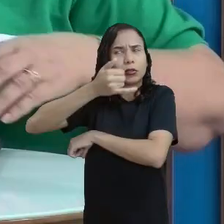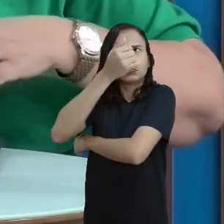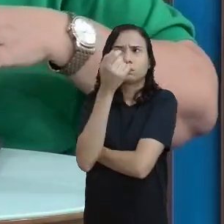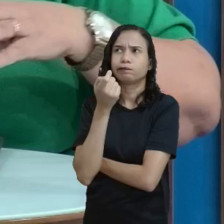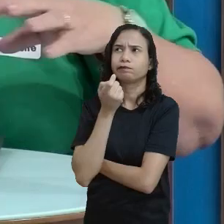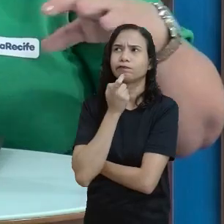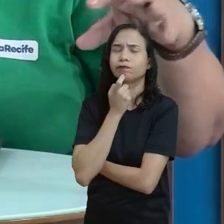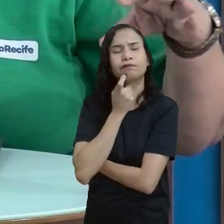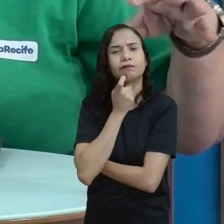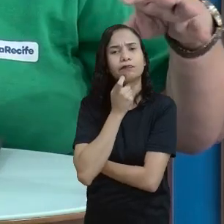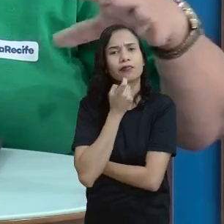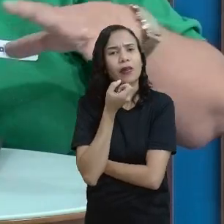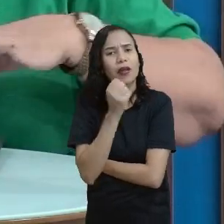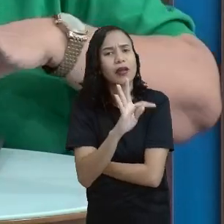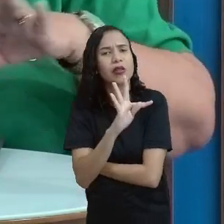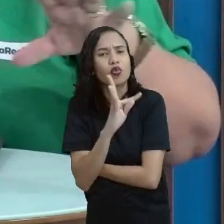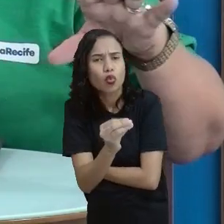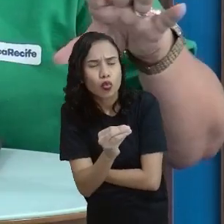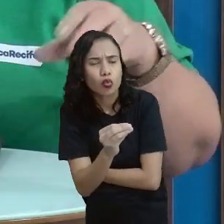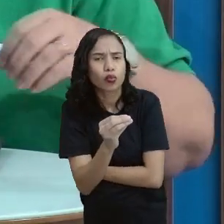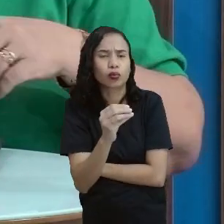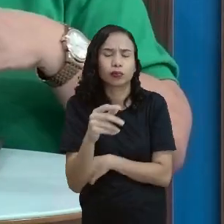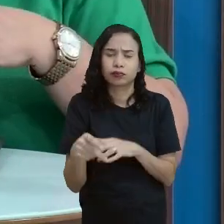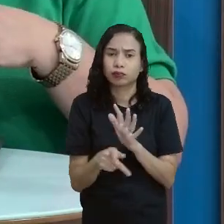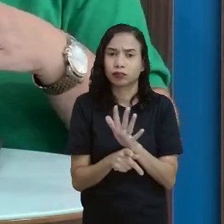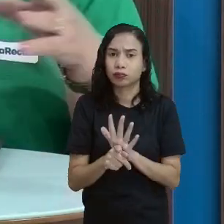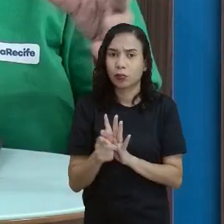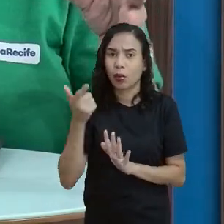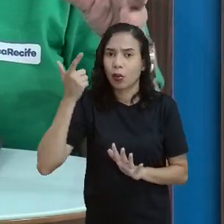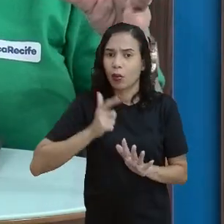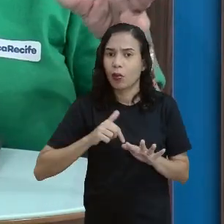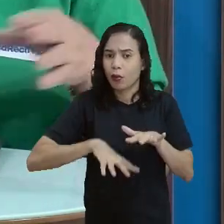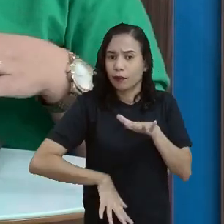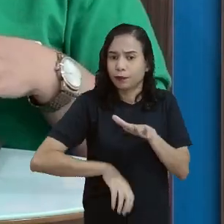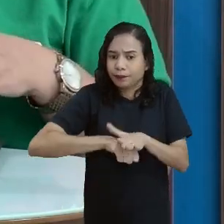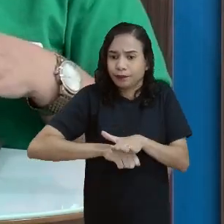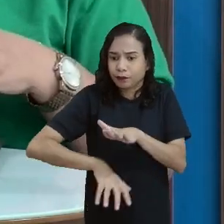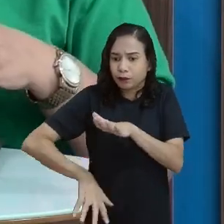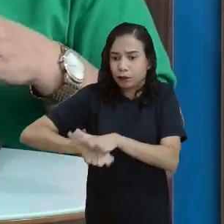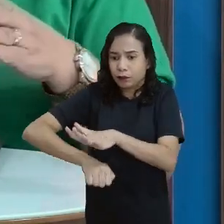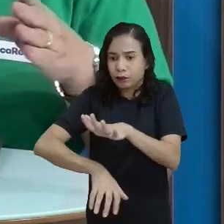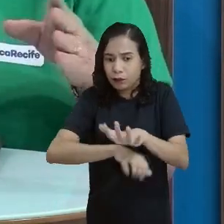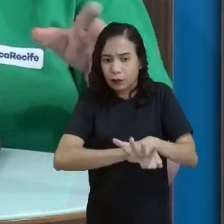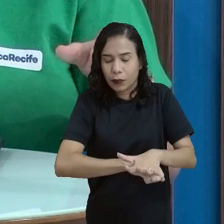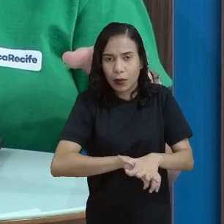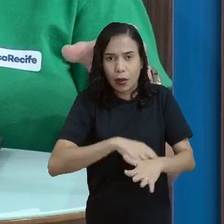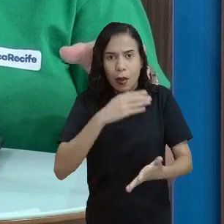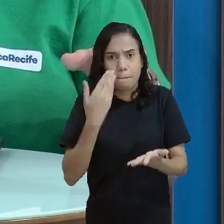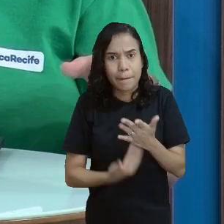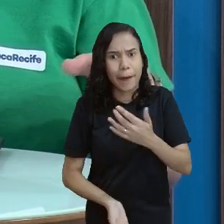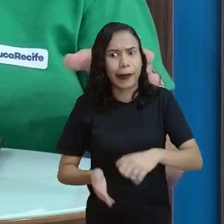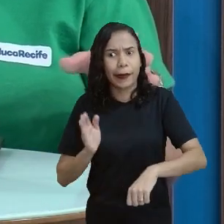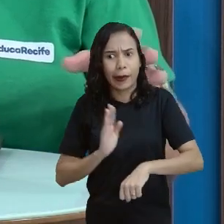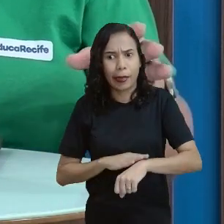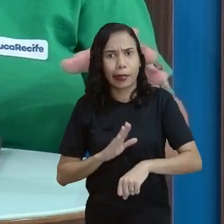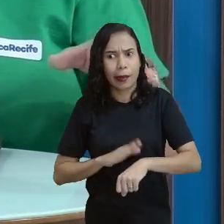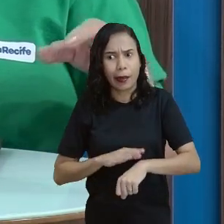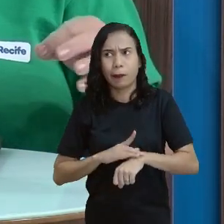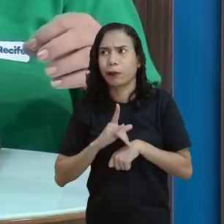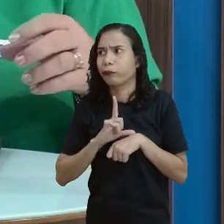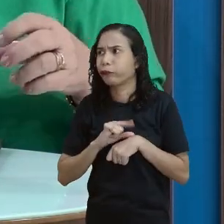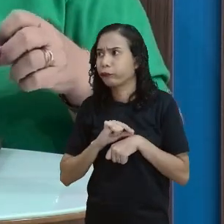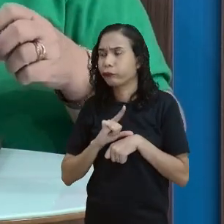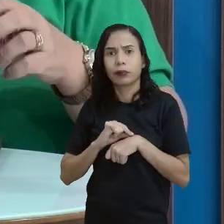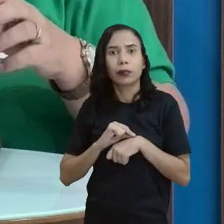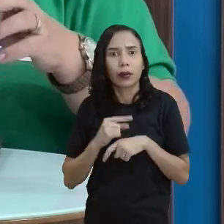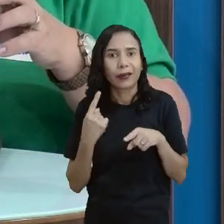se tudo né, vamos dizer, com essas tampinhas ele fosse atrair, ele ia perder um tempo enorme na praia, né? Exatamente. E outra